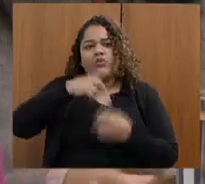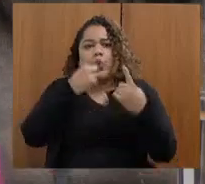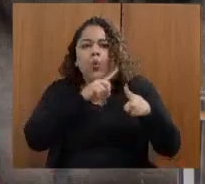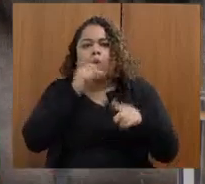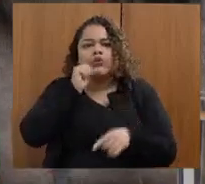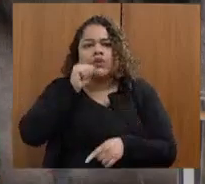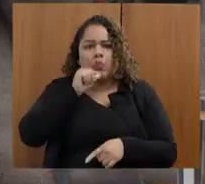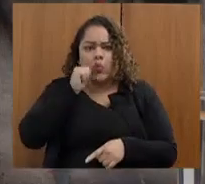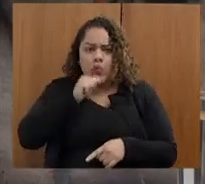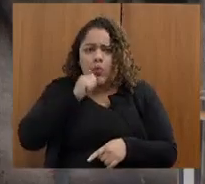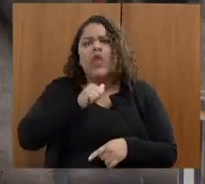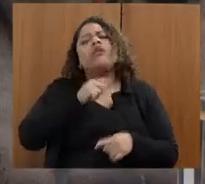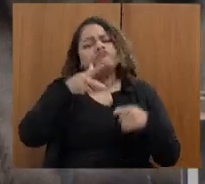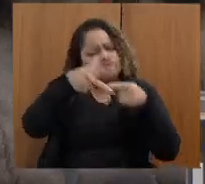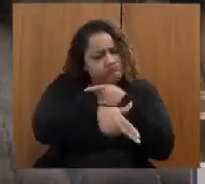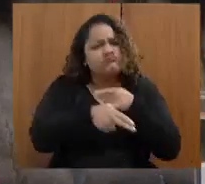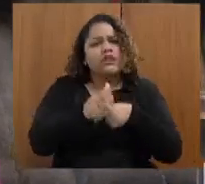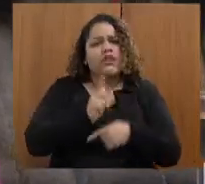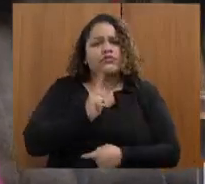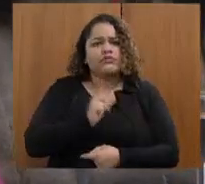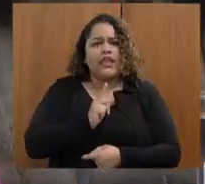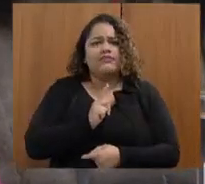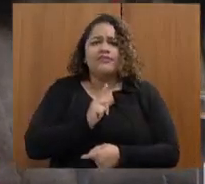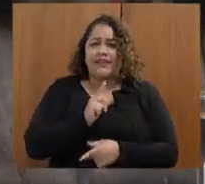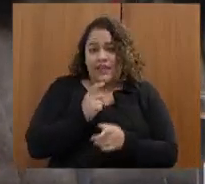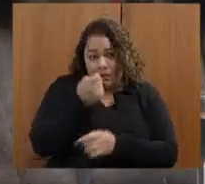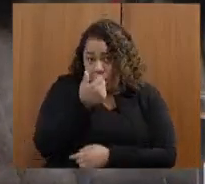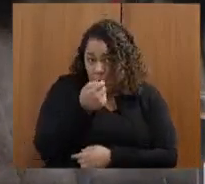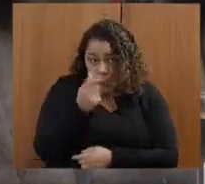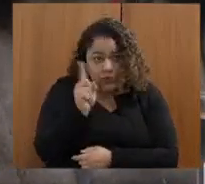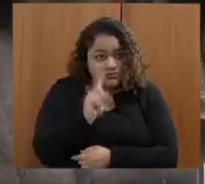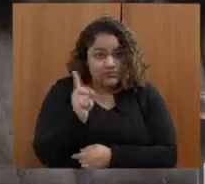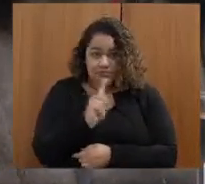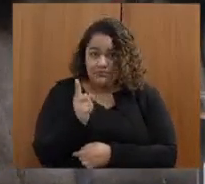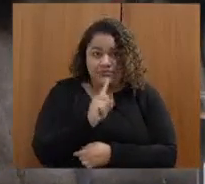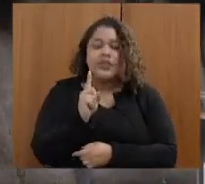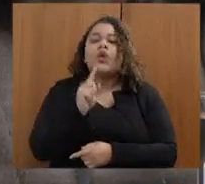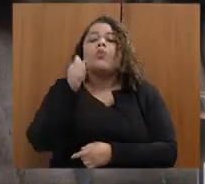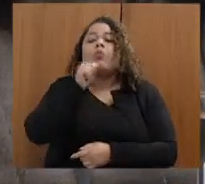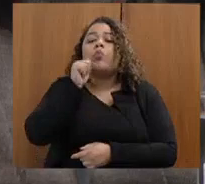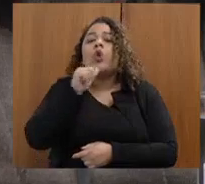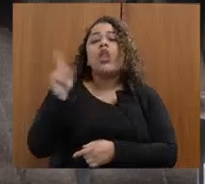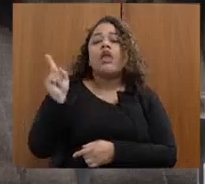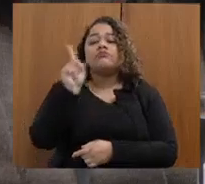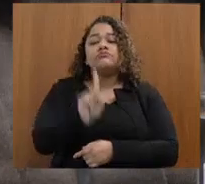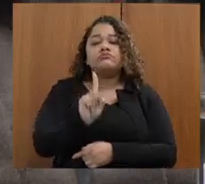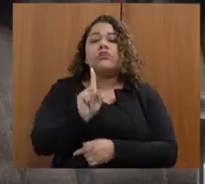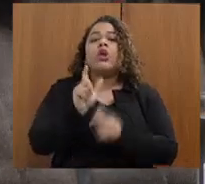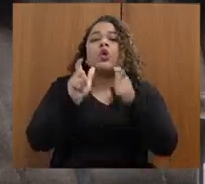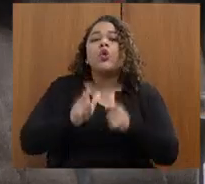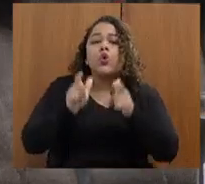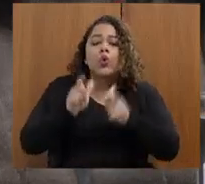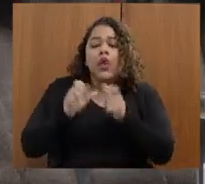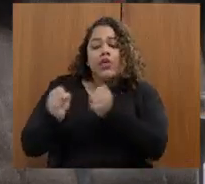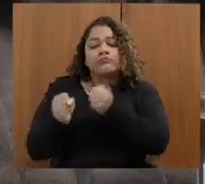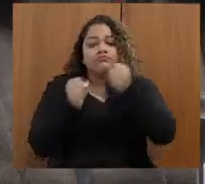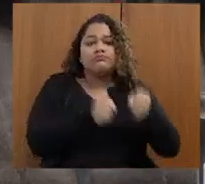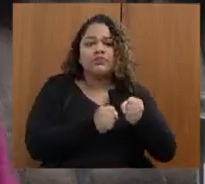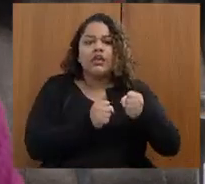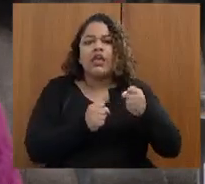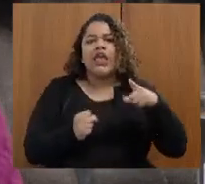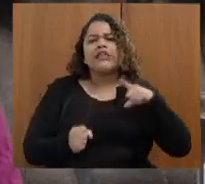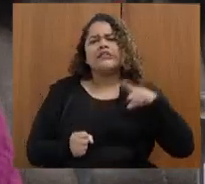mulheres não foram poucas vezes que aqui quando vem mulheres em espaço de Há sempre um